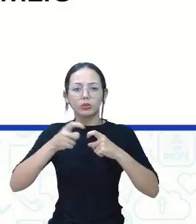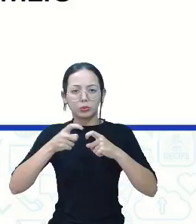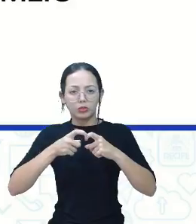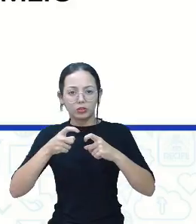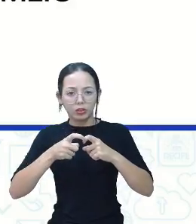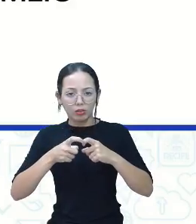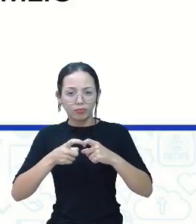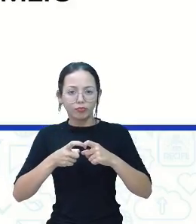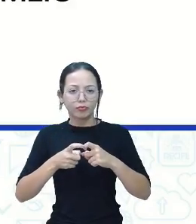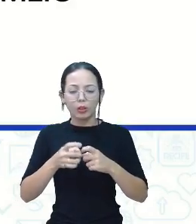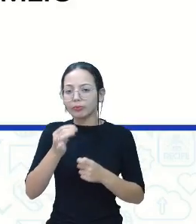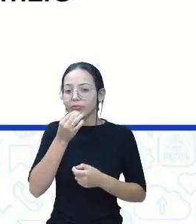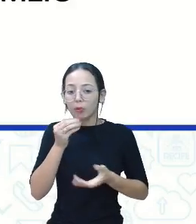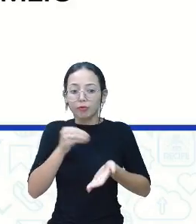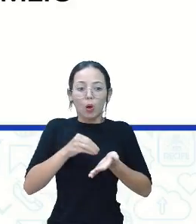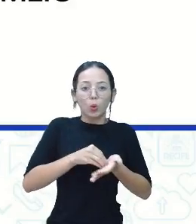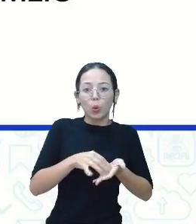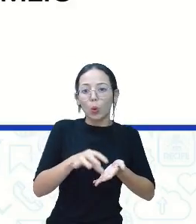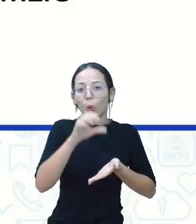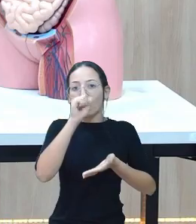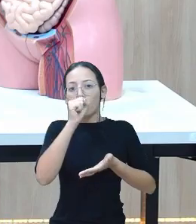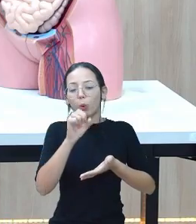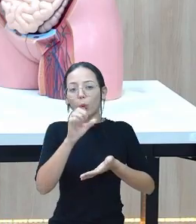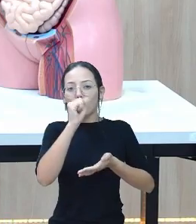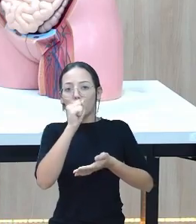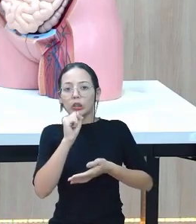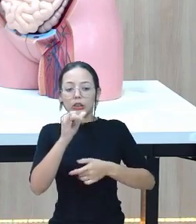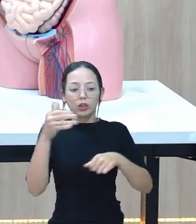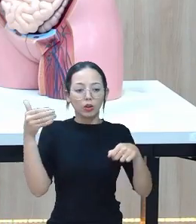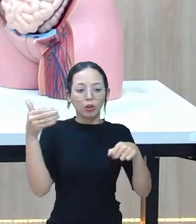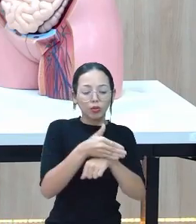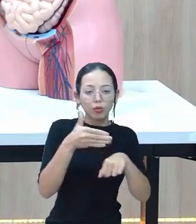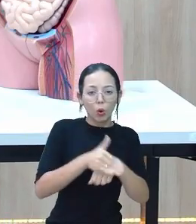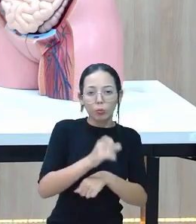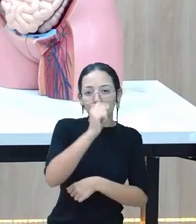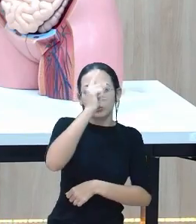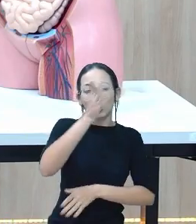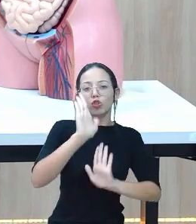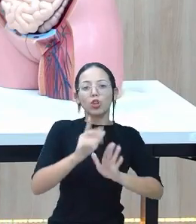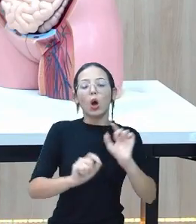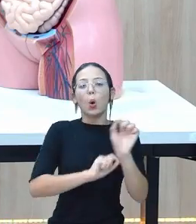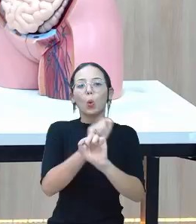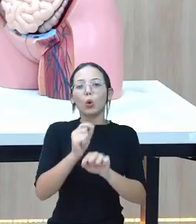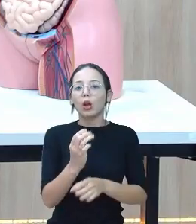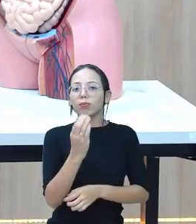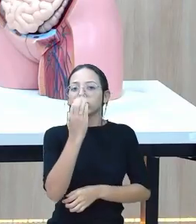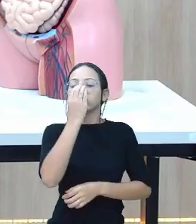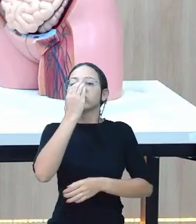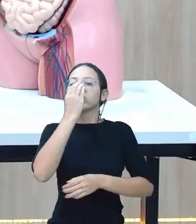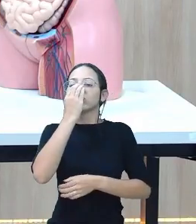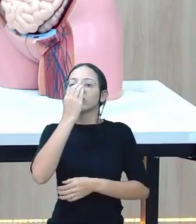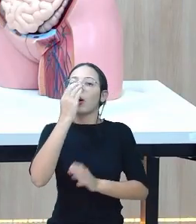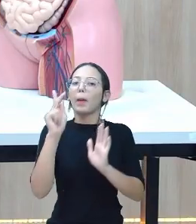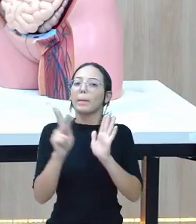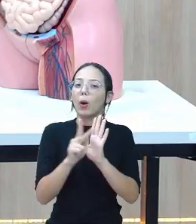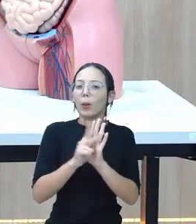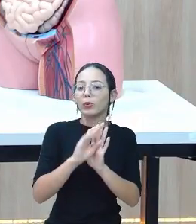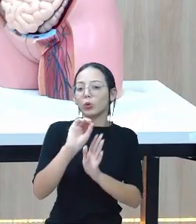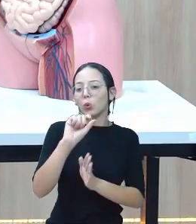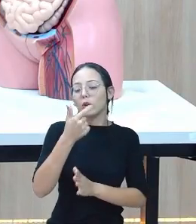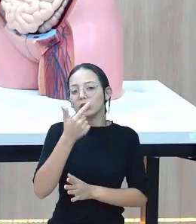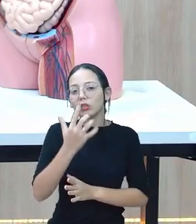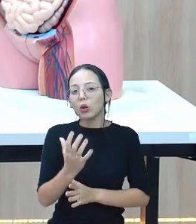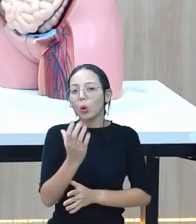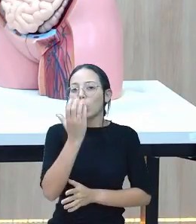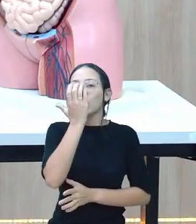vemos que faltou oxigênio, se for socorrido, já vai para o balão de oxigênio, aquele oxigênio lá armazenado,